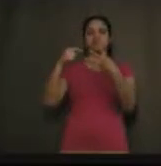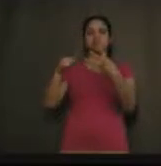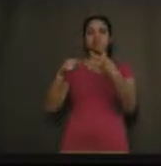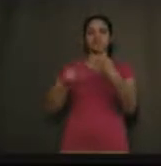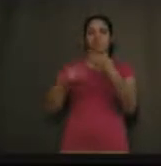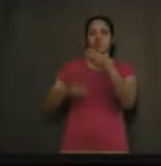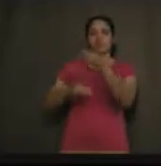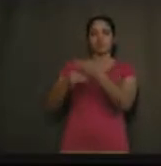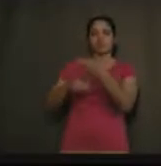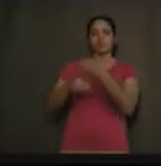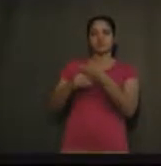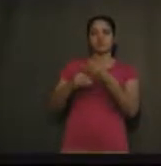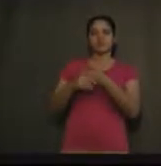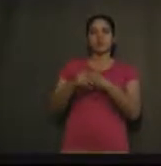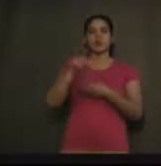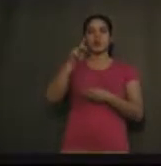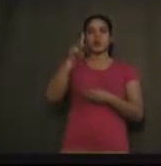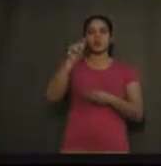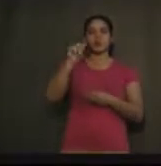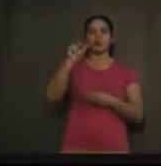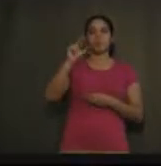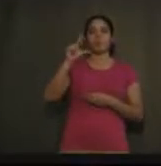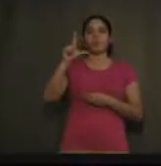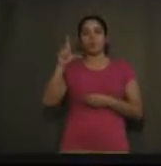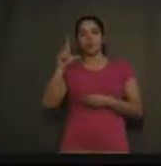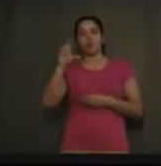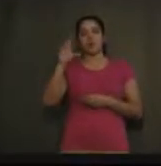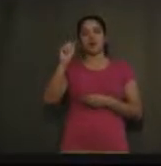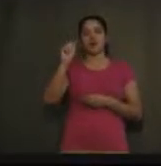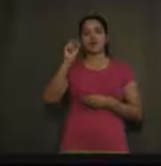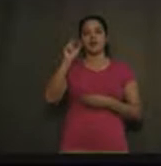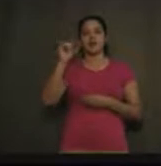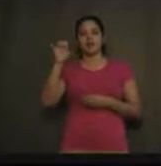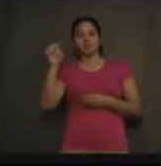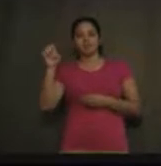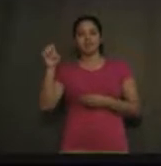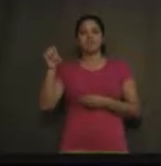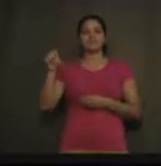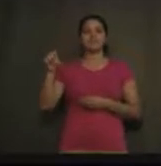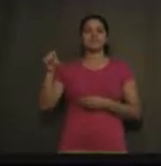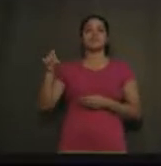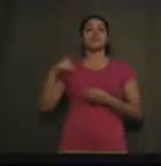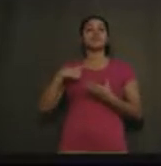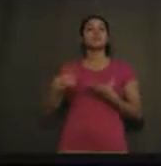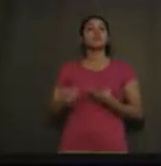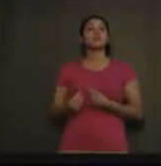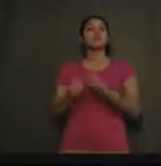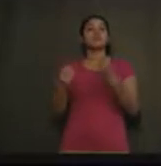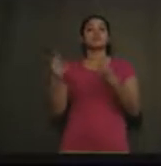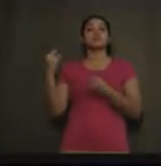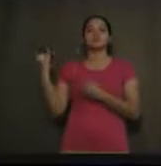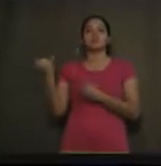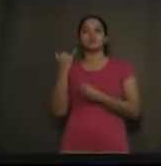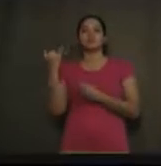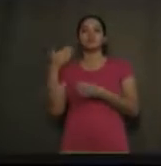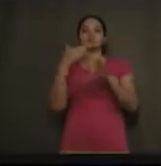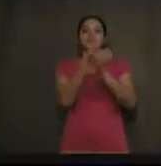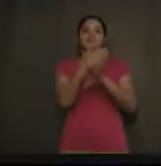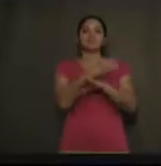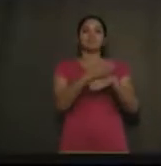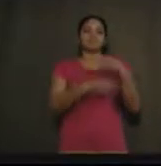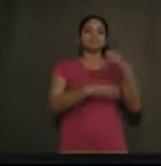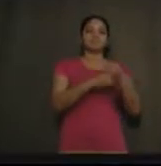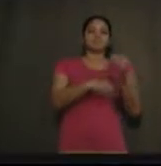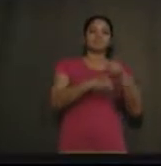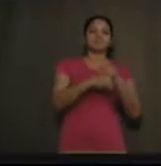contribuições que Poincaré deu à ciência e à matemática, extrair um episódio em particular, um episódio que é interessante em si